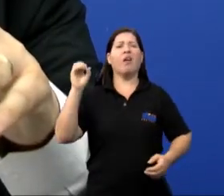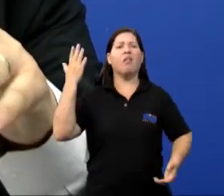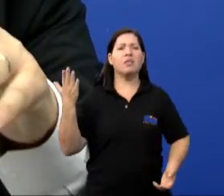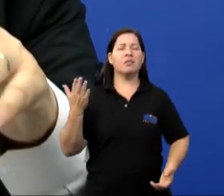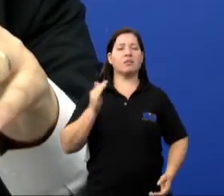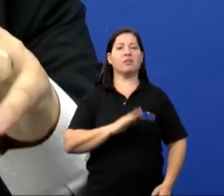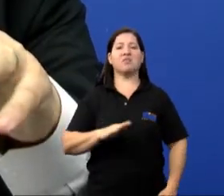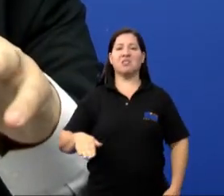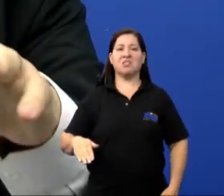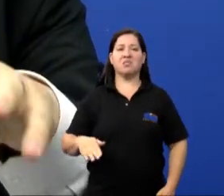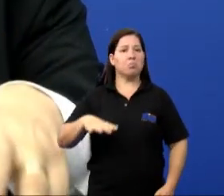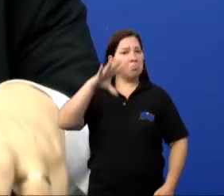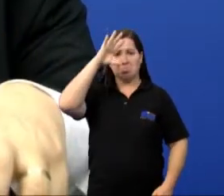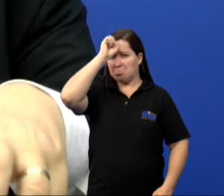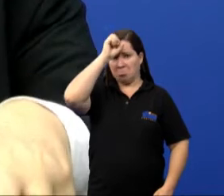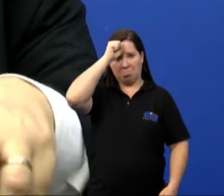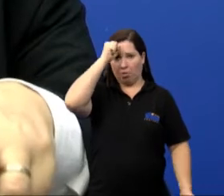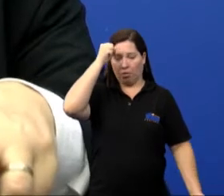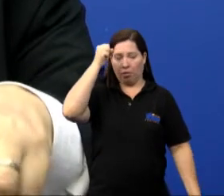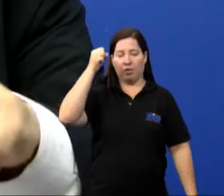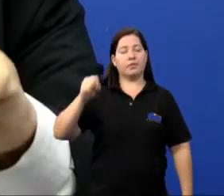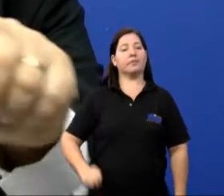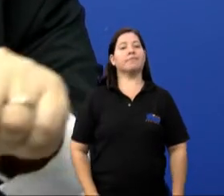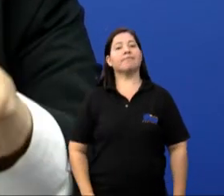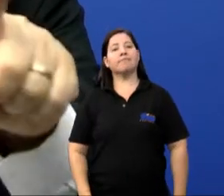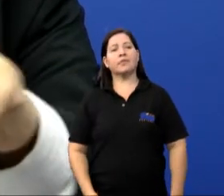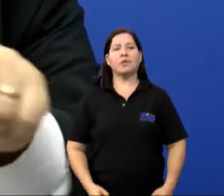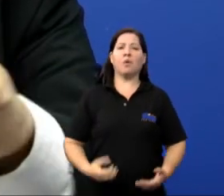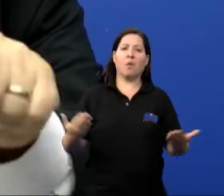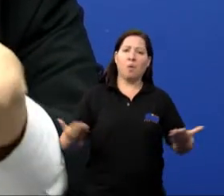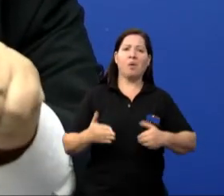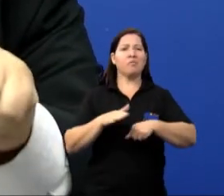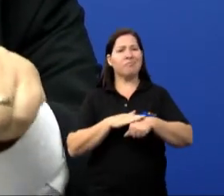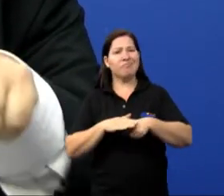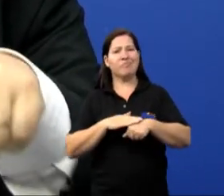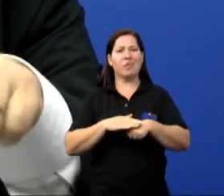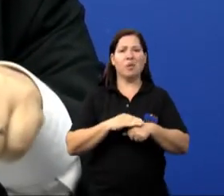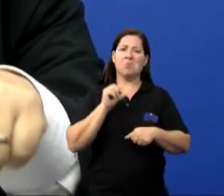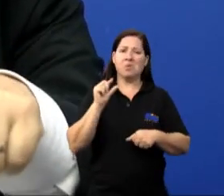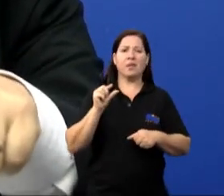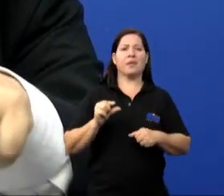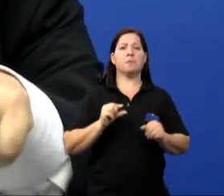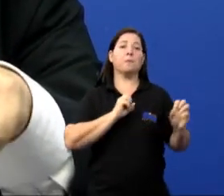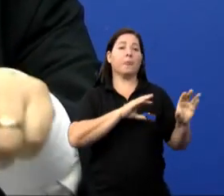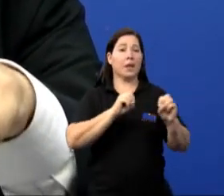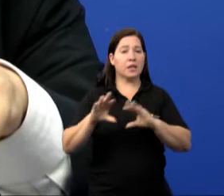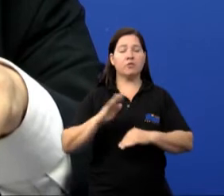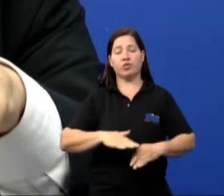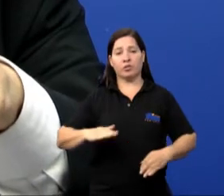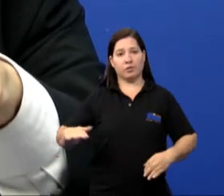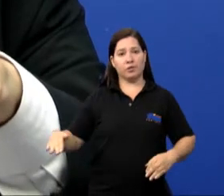pouco da educação infantil, mas não de políticas educacionais. Vamos pensar aqui